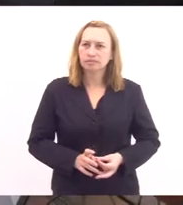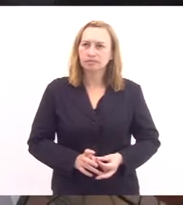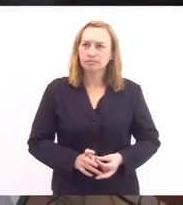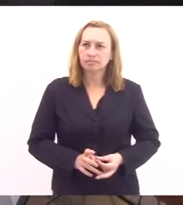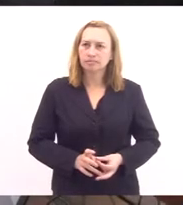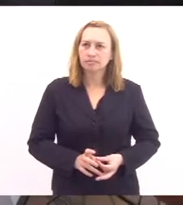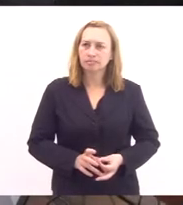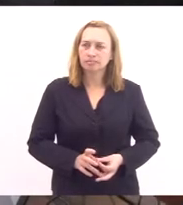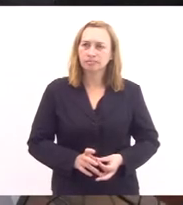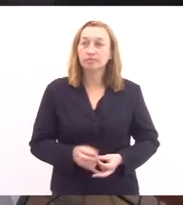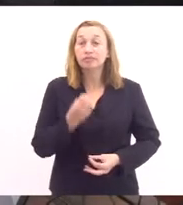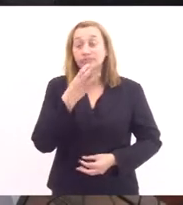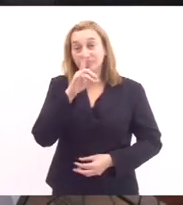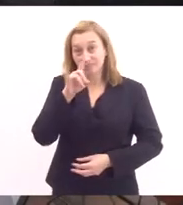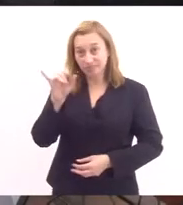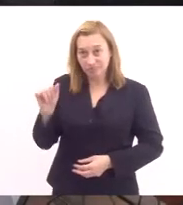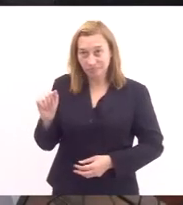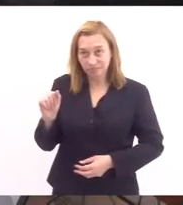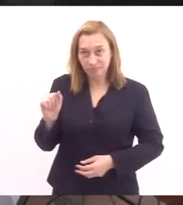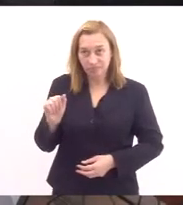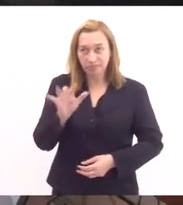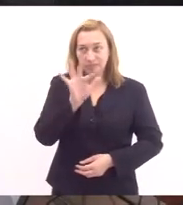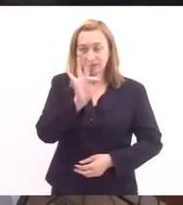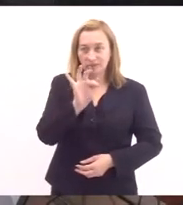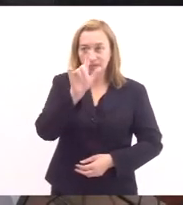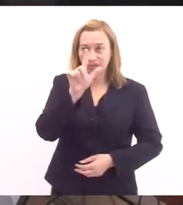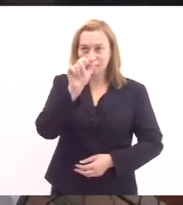Oi bom dia Flávia